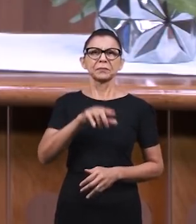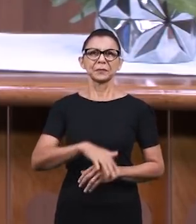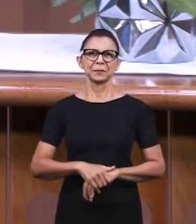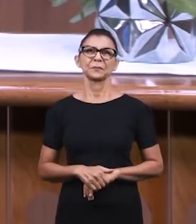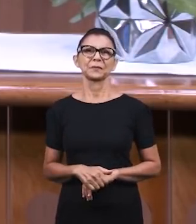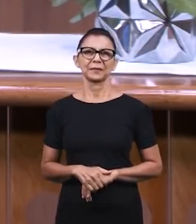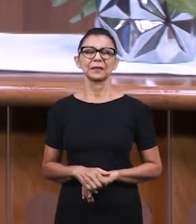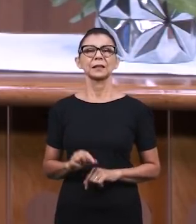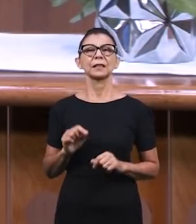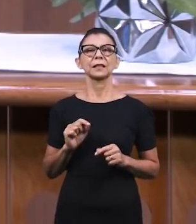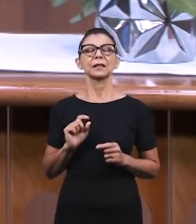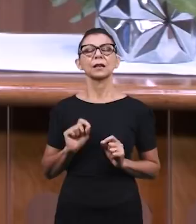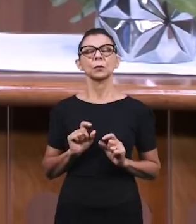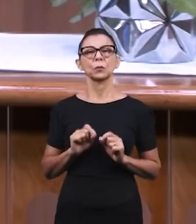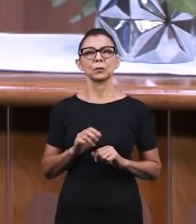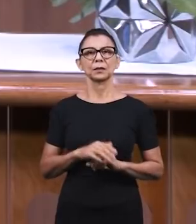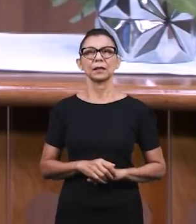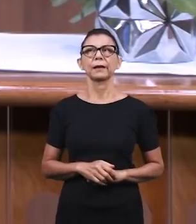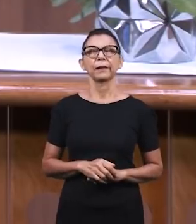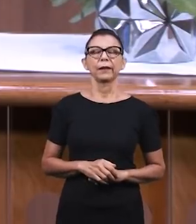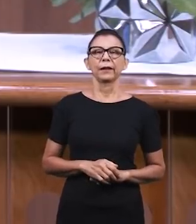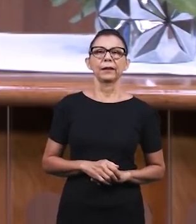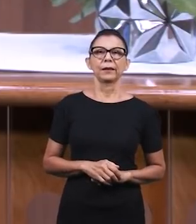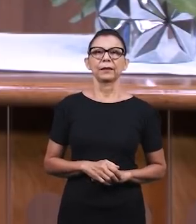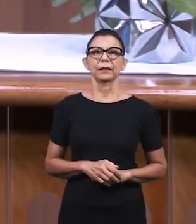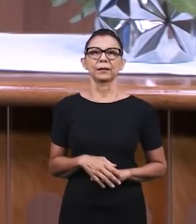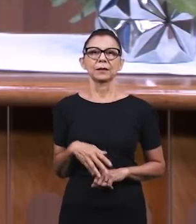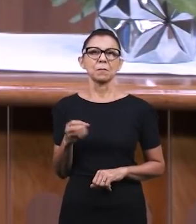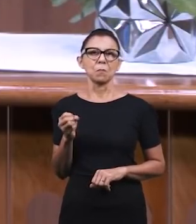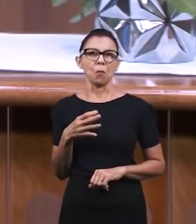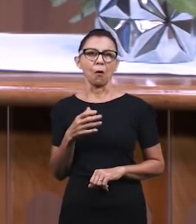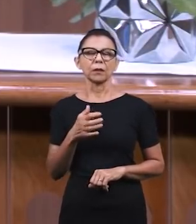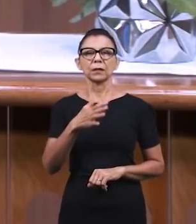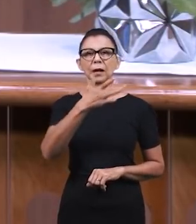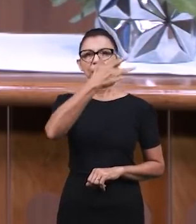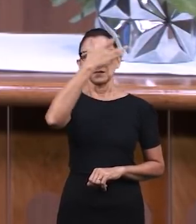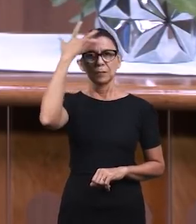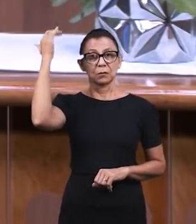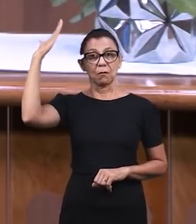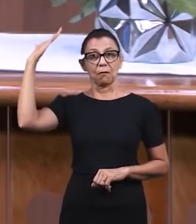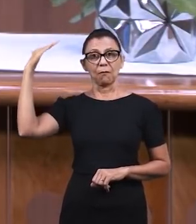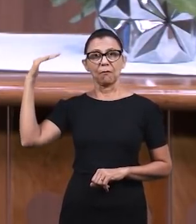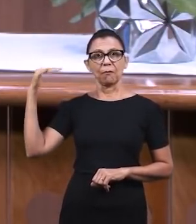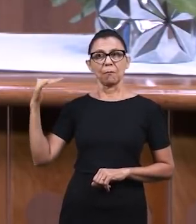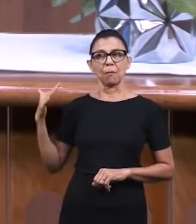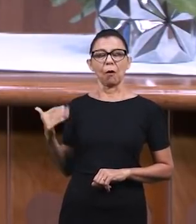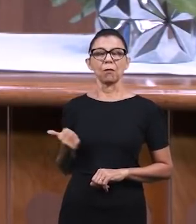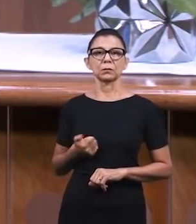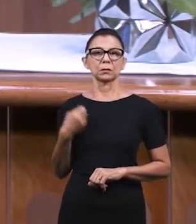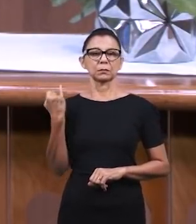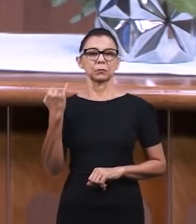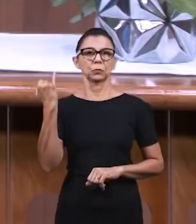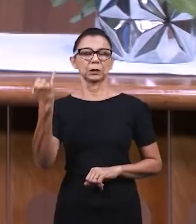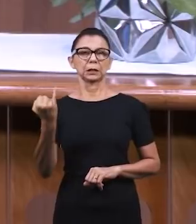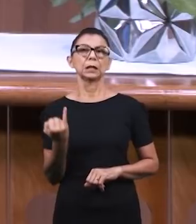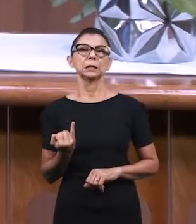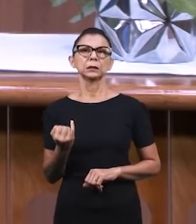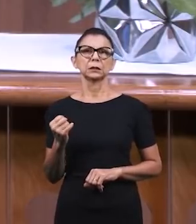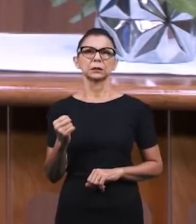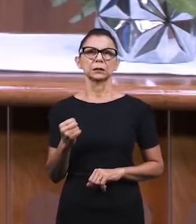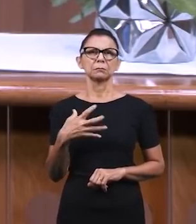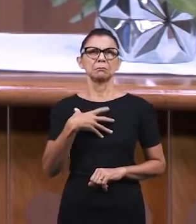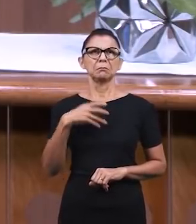chamada a crise existencial, né, que se tornou moda, atingiu pessoas de